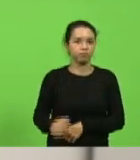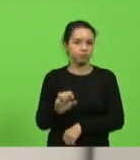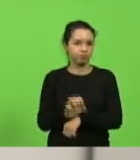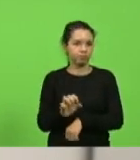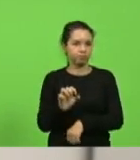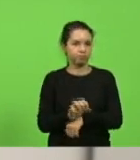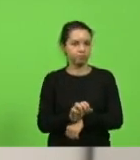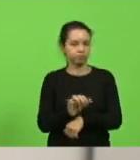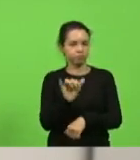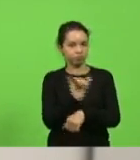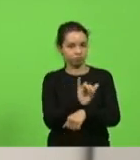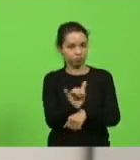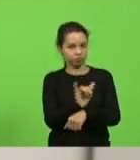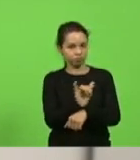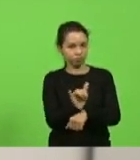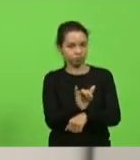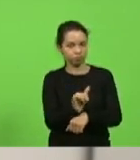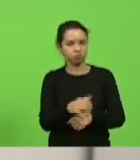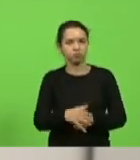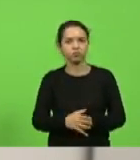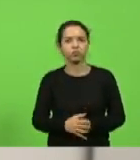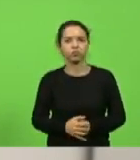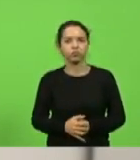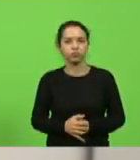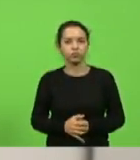YouTube, aure-se a do dia